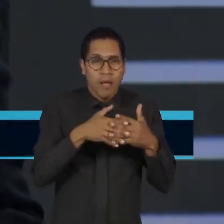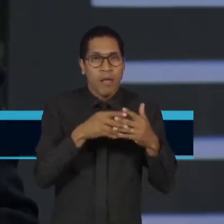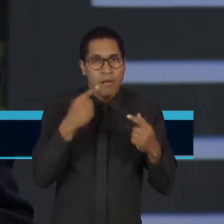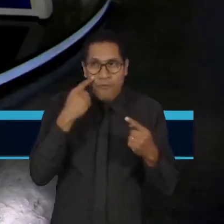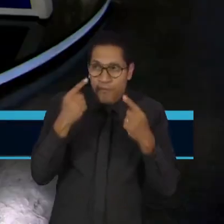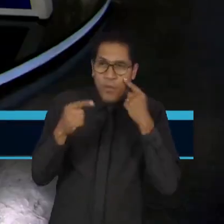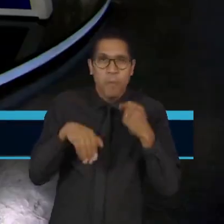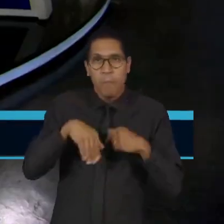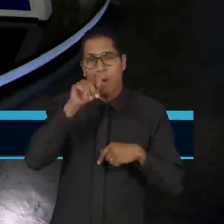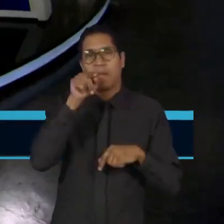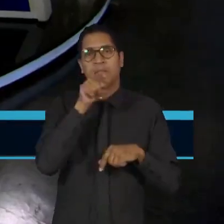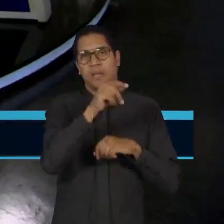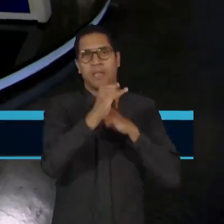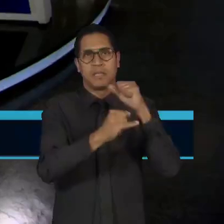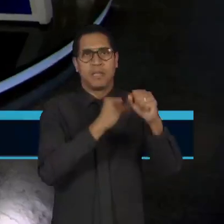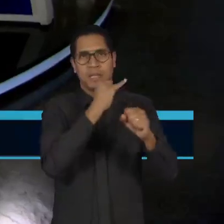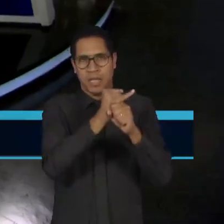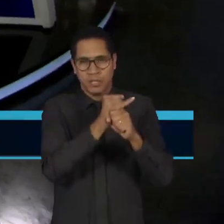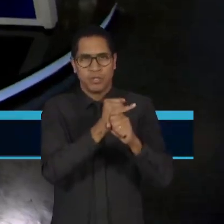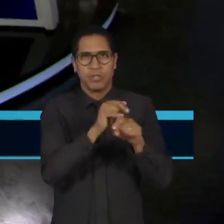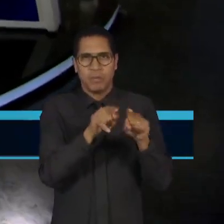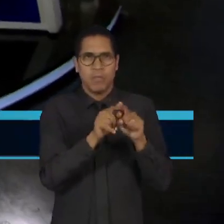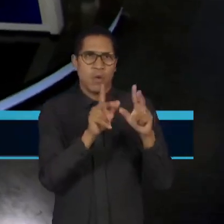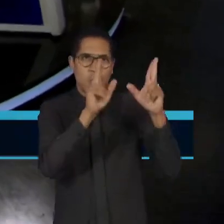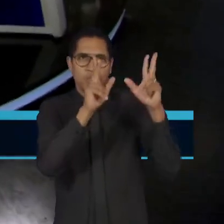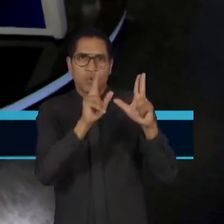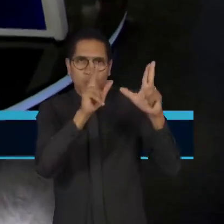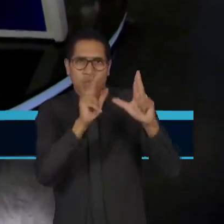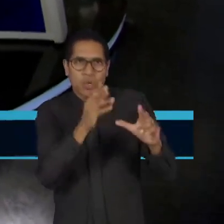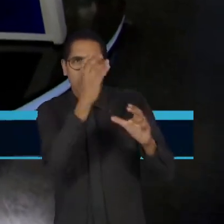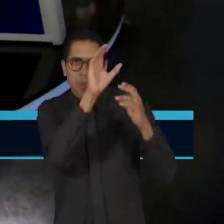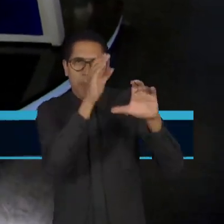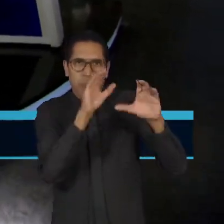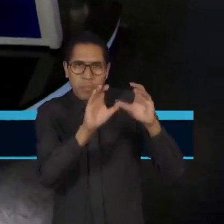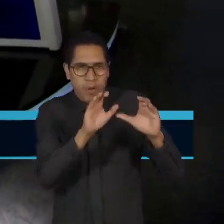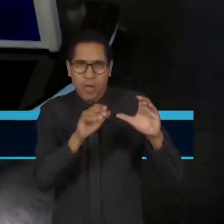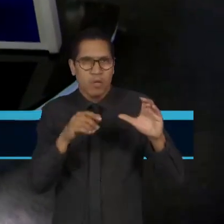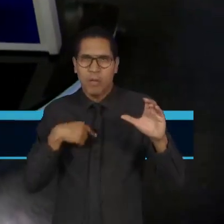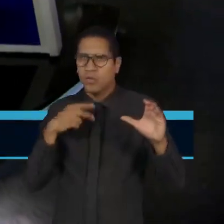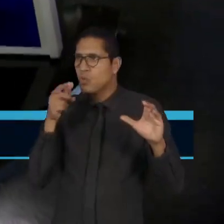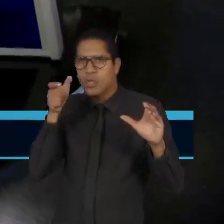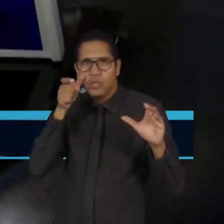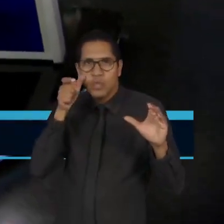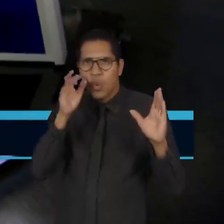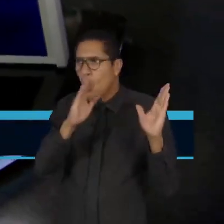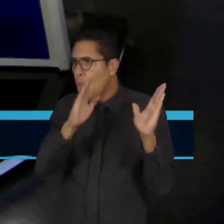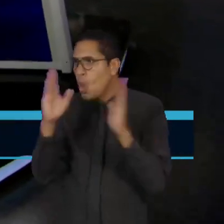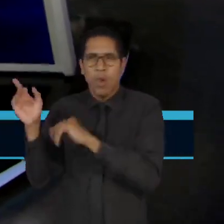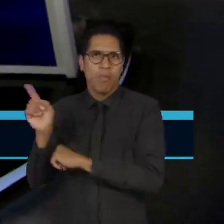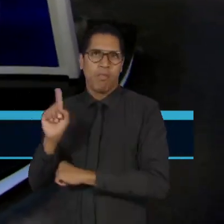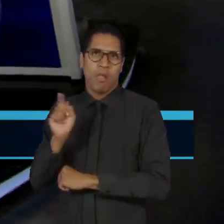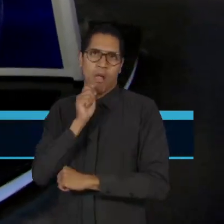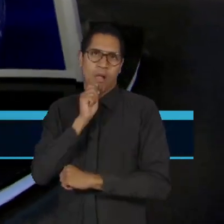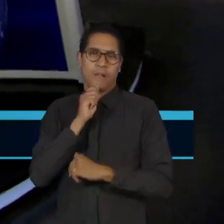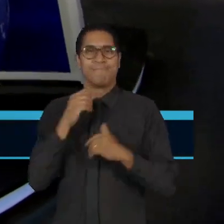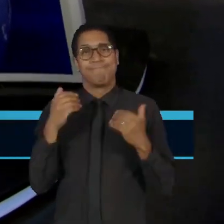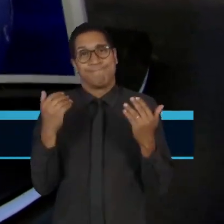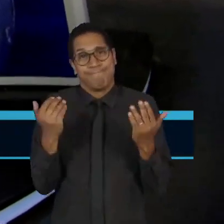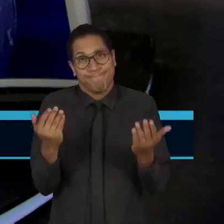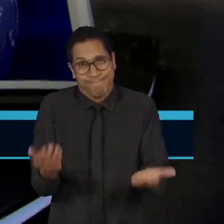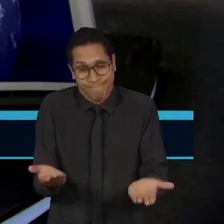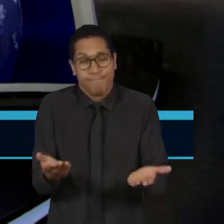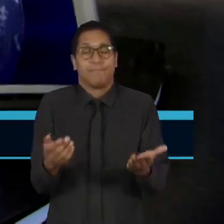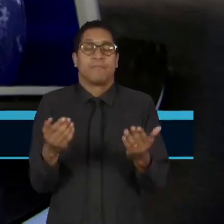internet do que na íntegra. Então, nós estamos vivendo uma realidade que enfim,